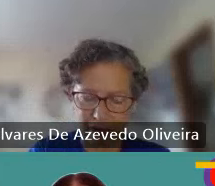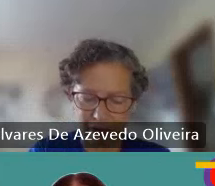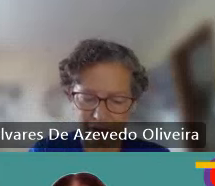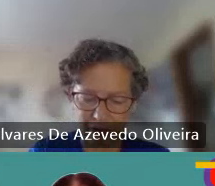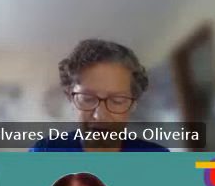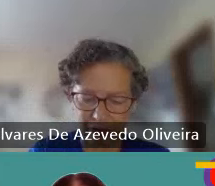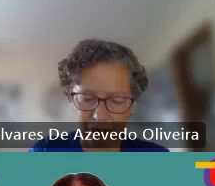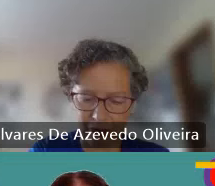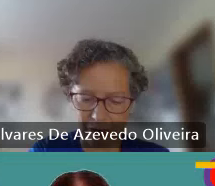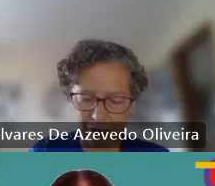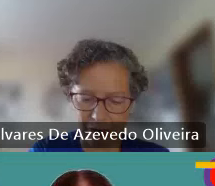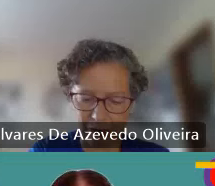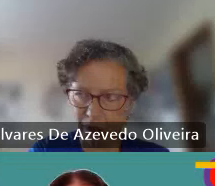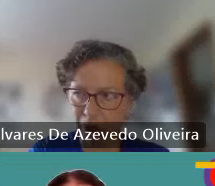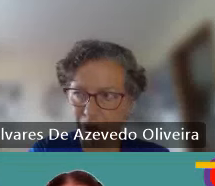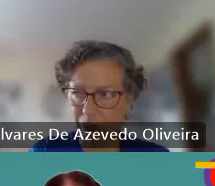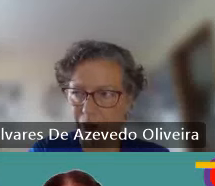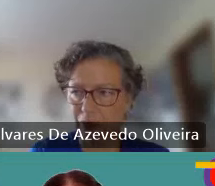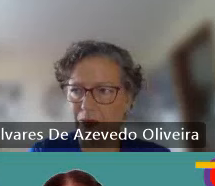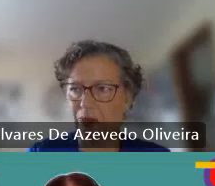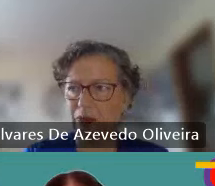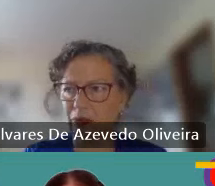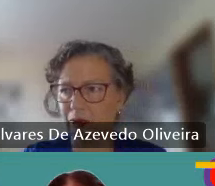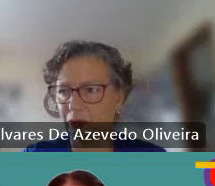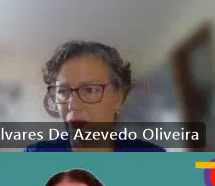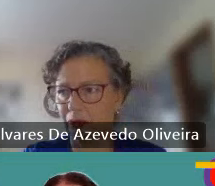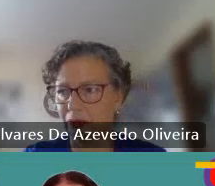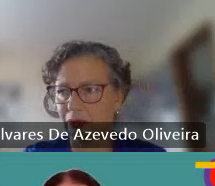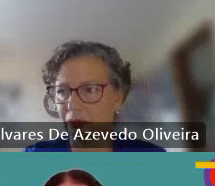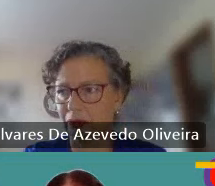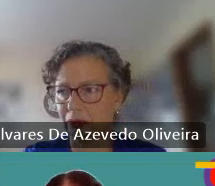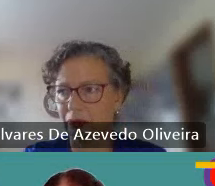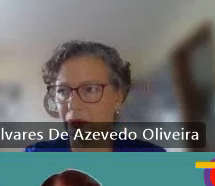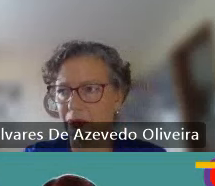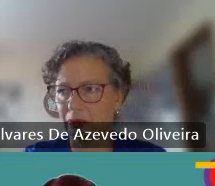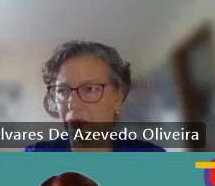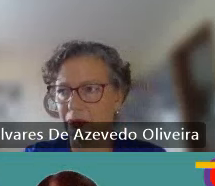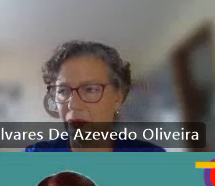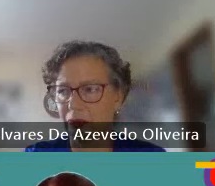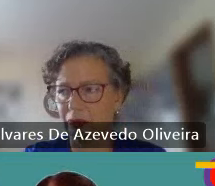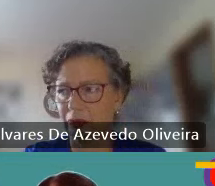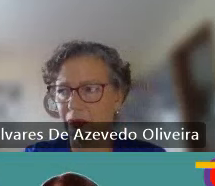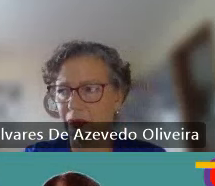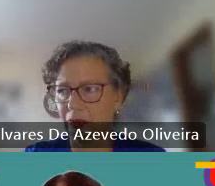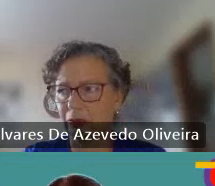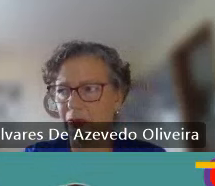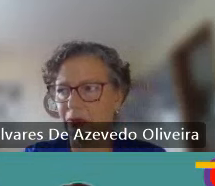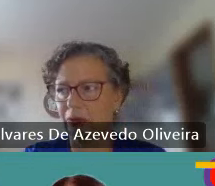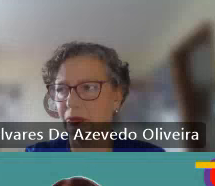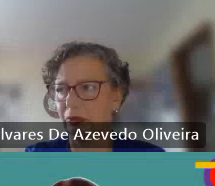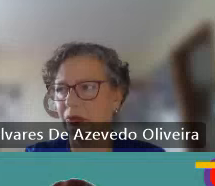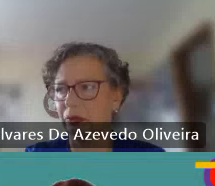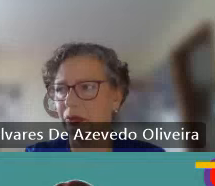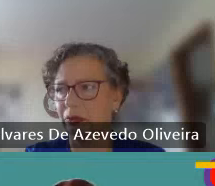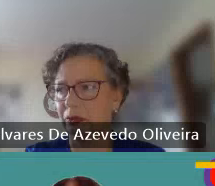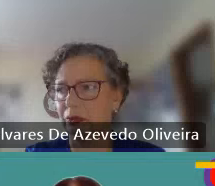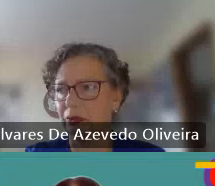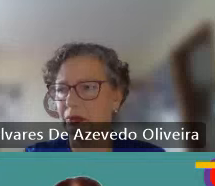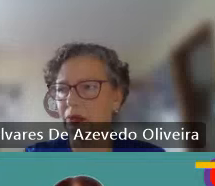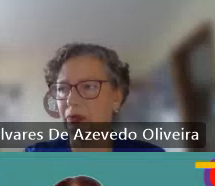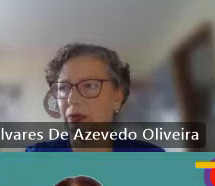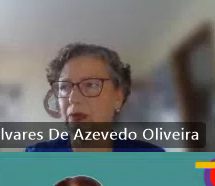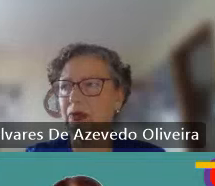desenvolvimento eh pessoal e profissional E e essa daí tende a ser um um esse tende a gente na